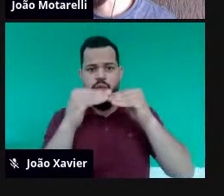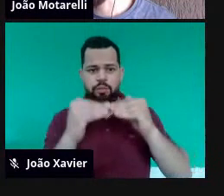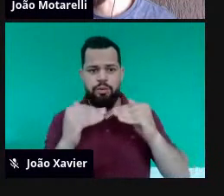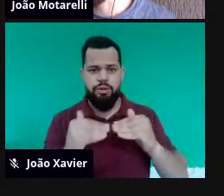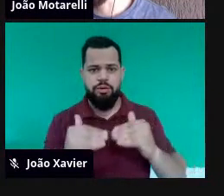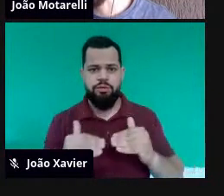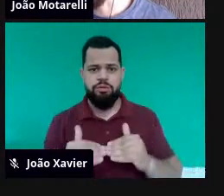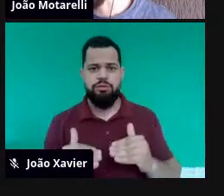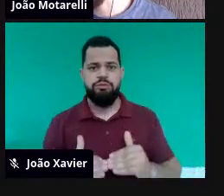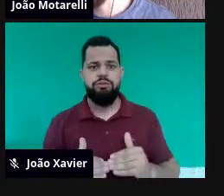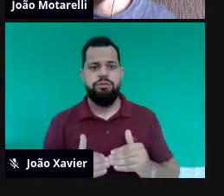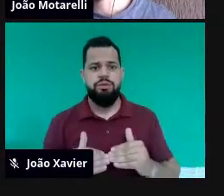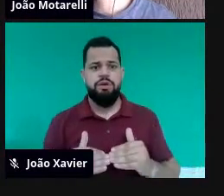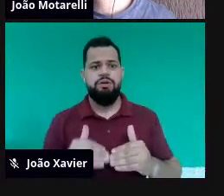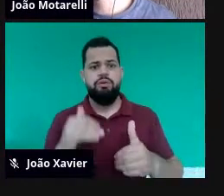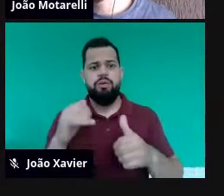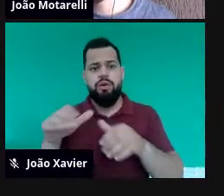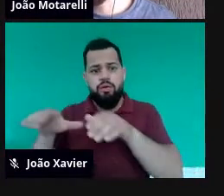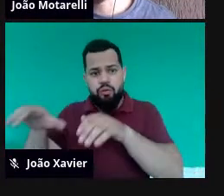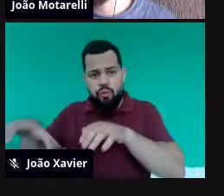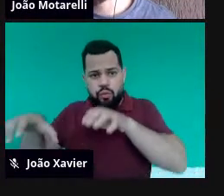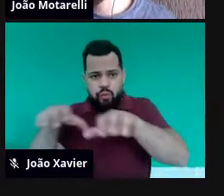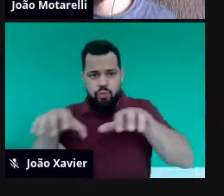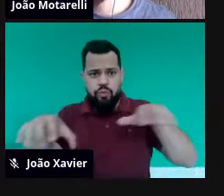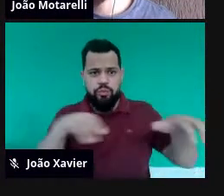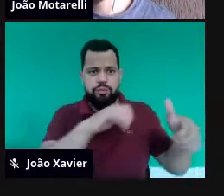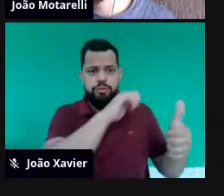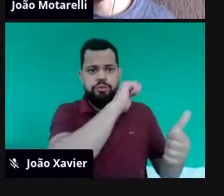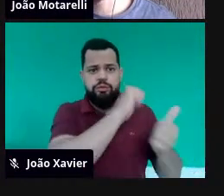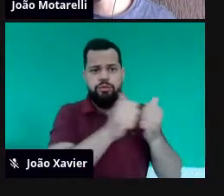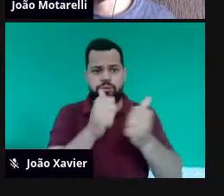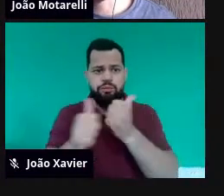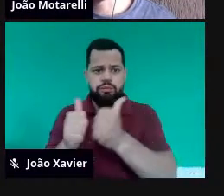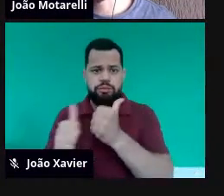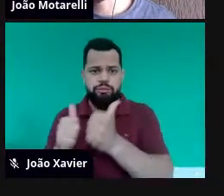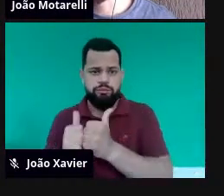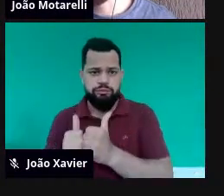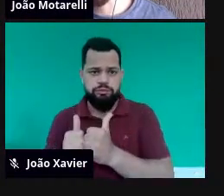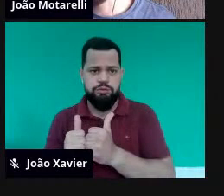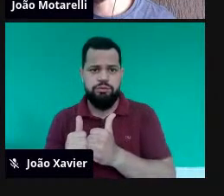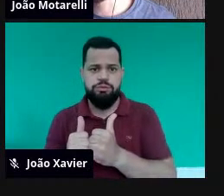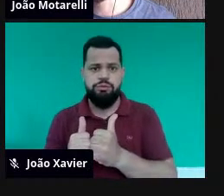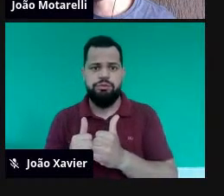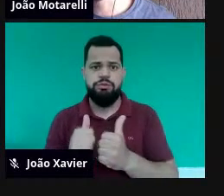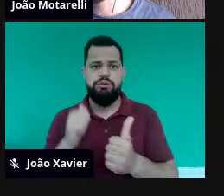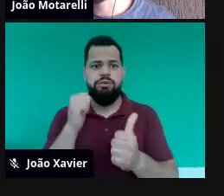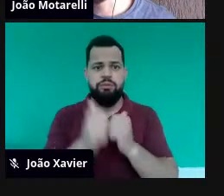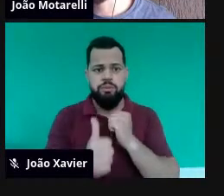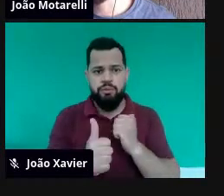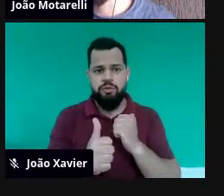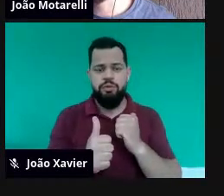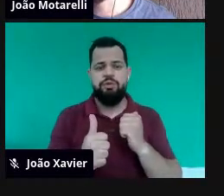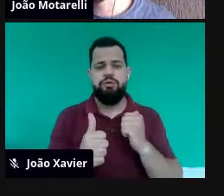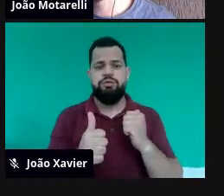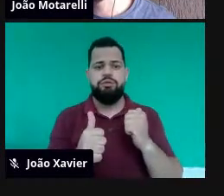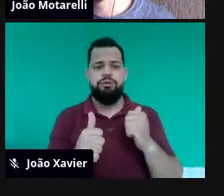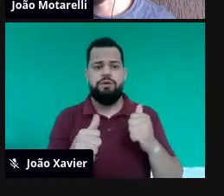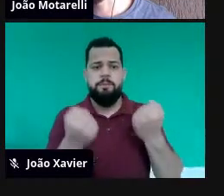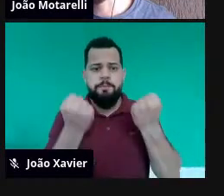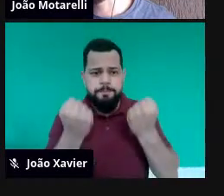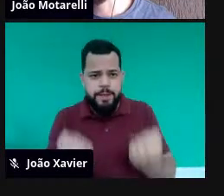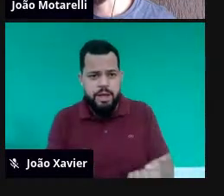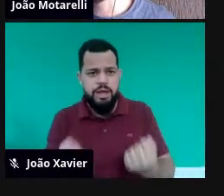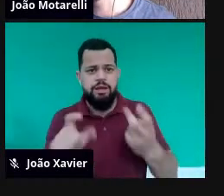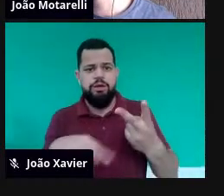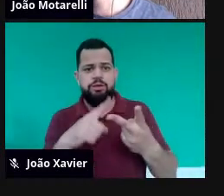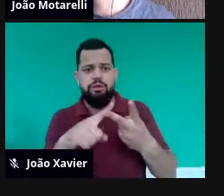categoria do esporte, e a gente vê a mesma tendência, né, esportes estéticos, seguidos de categoria de peso, seguido de